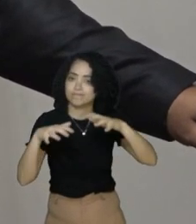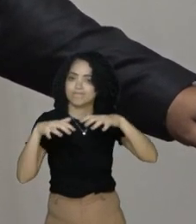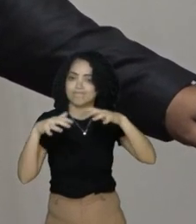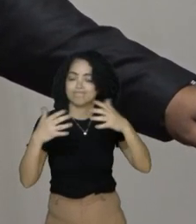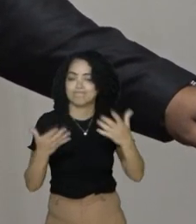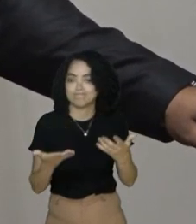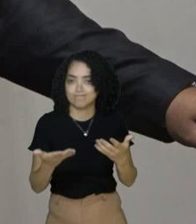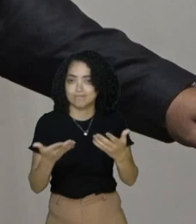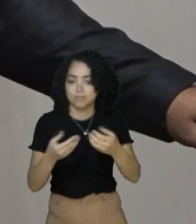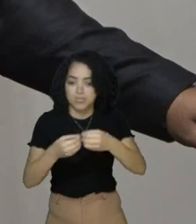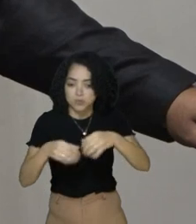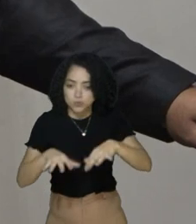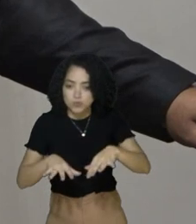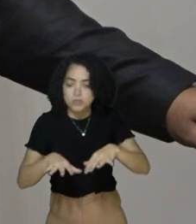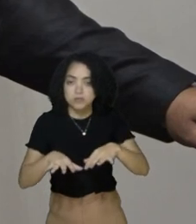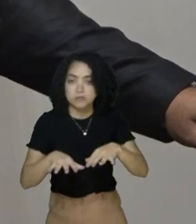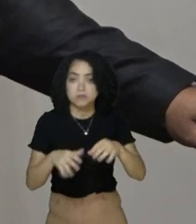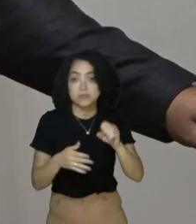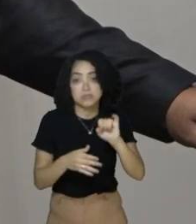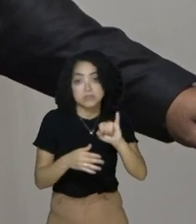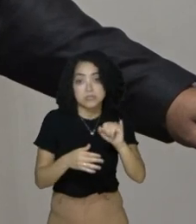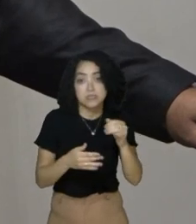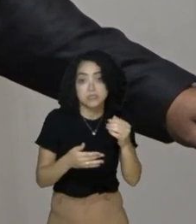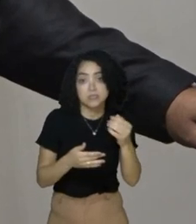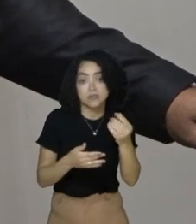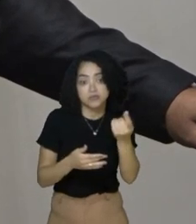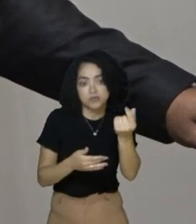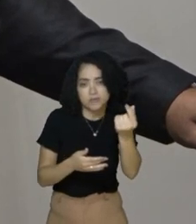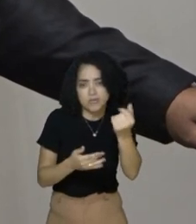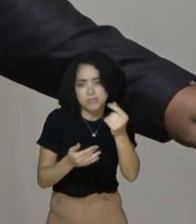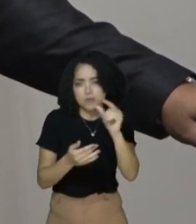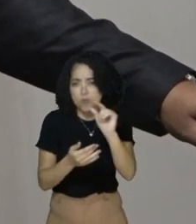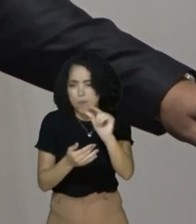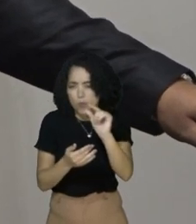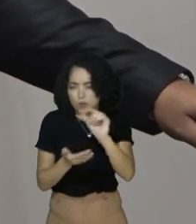Se a gente tivesse aí em mãos uma pequena parcela desses